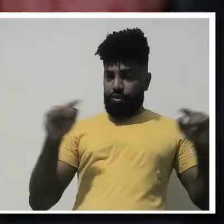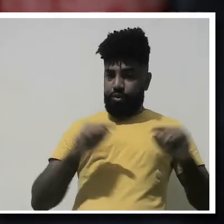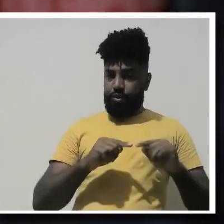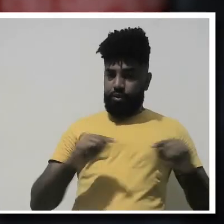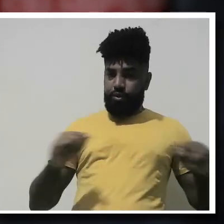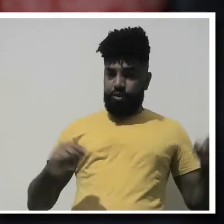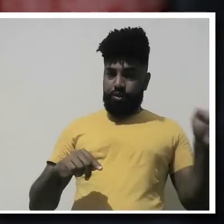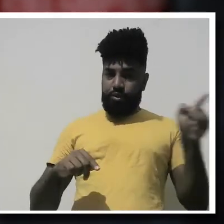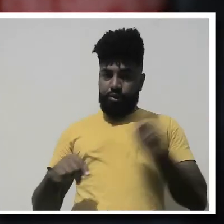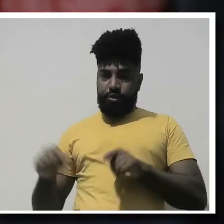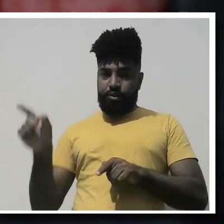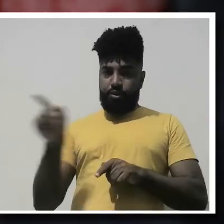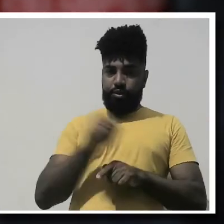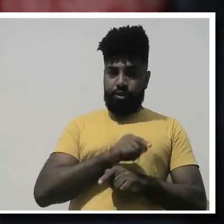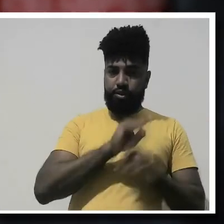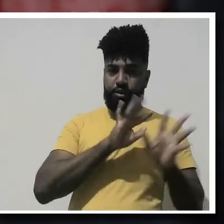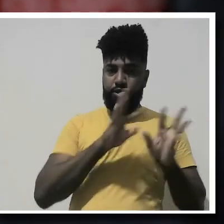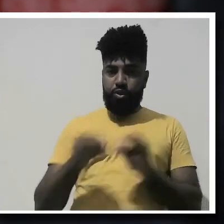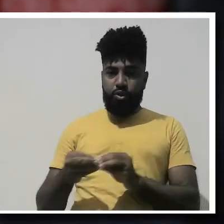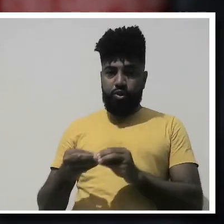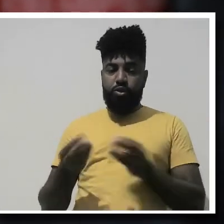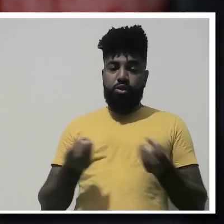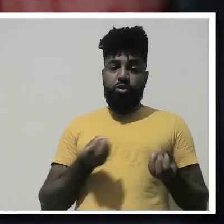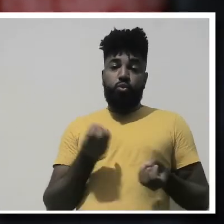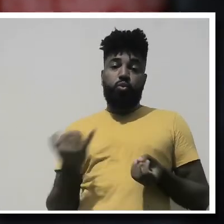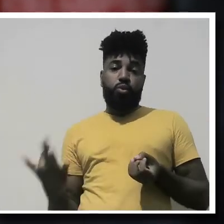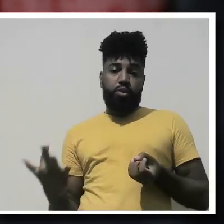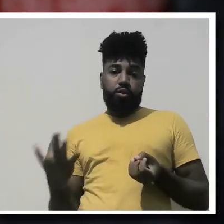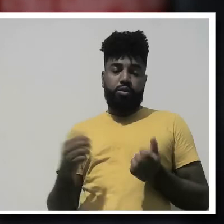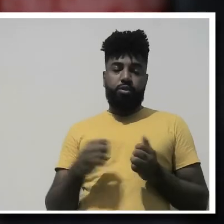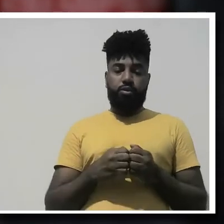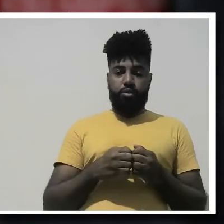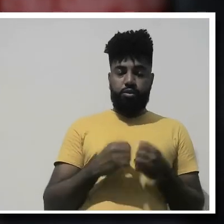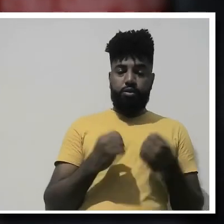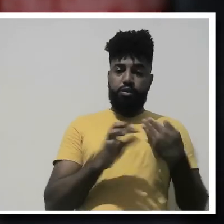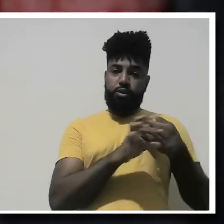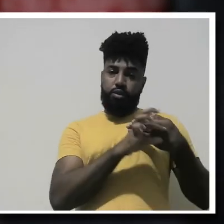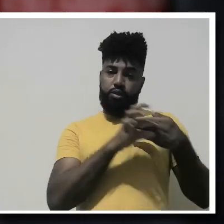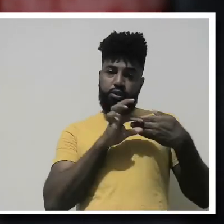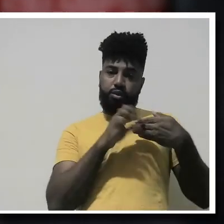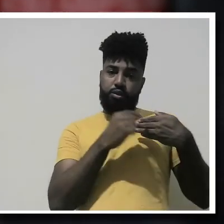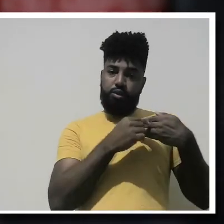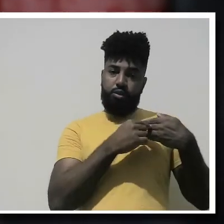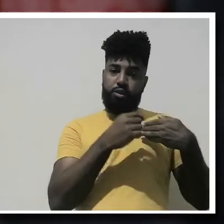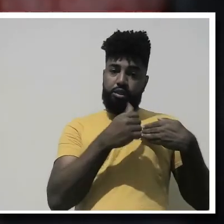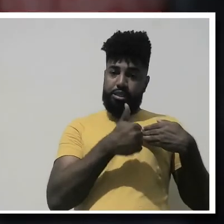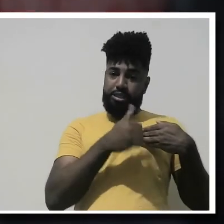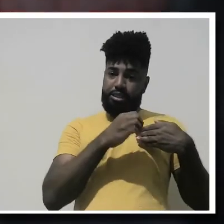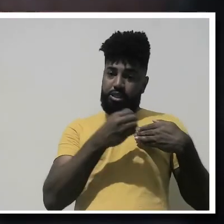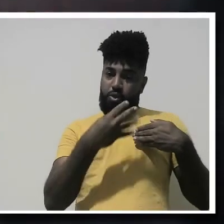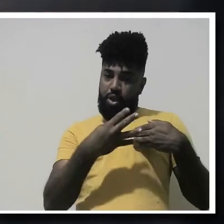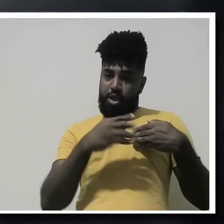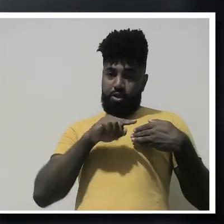em 1000 ml, que é 1 litro, vai ter quantas gramas, né? Então, a gente encontra a concentração do rótulo, que